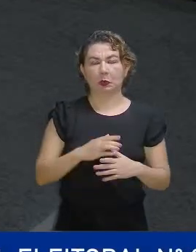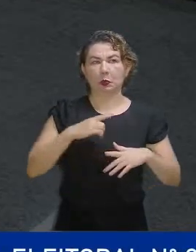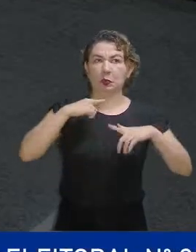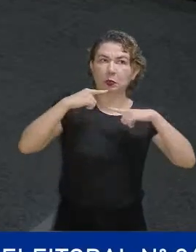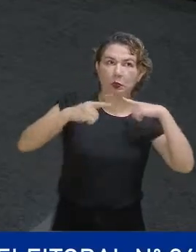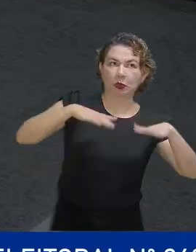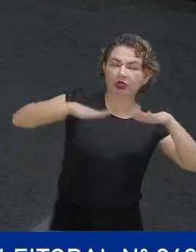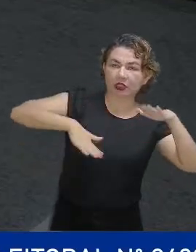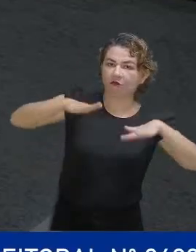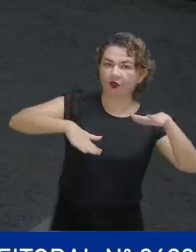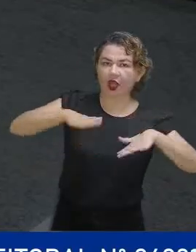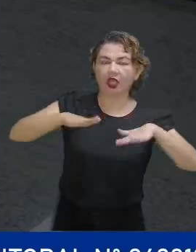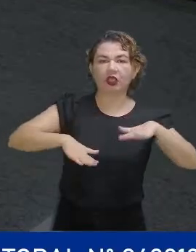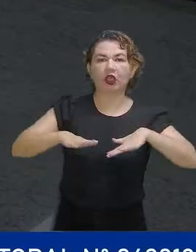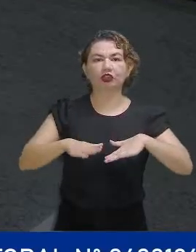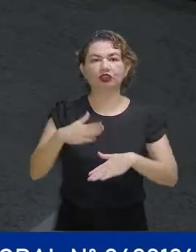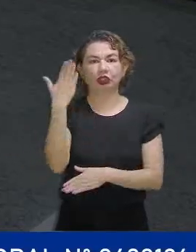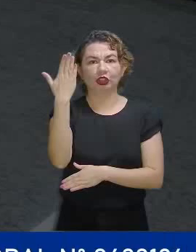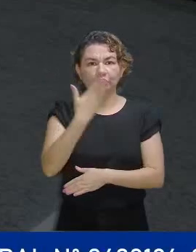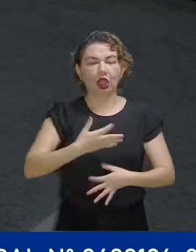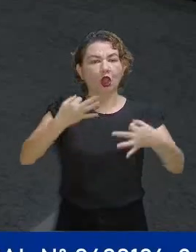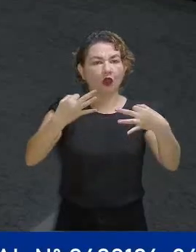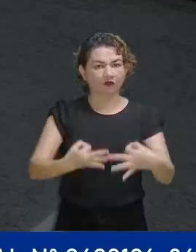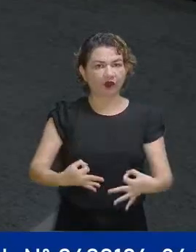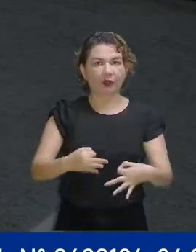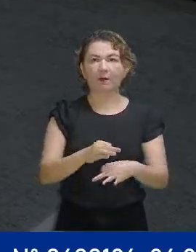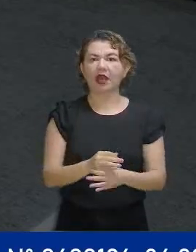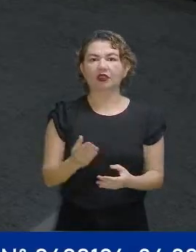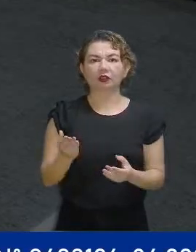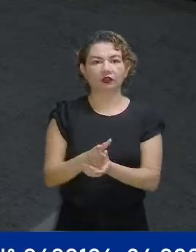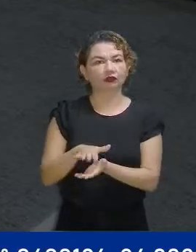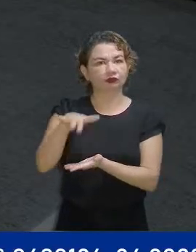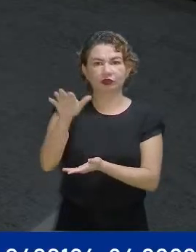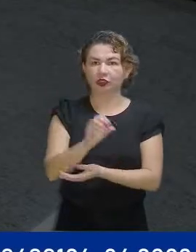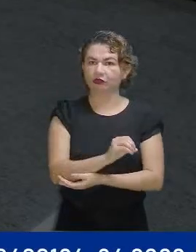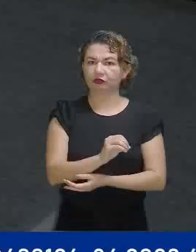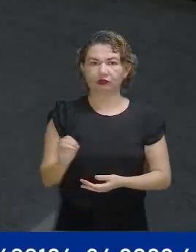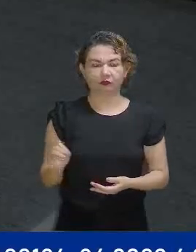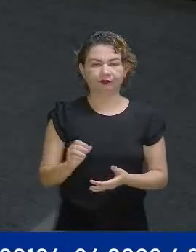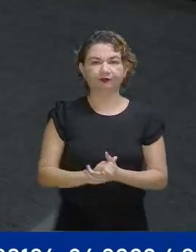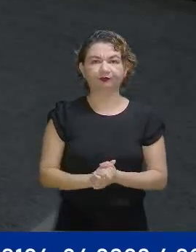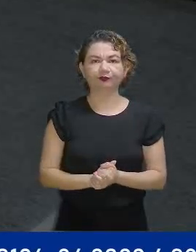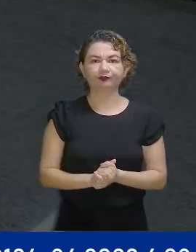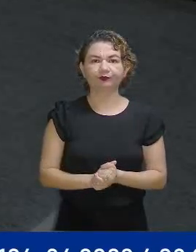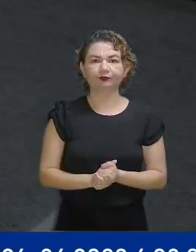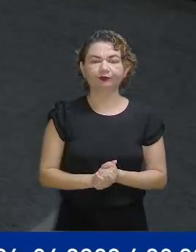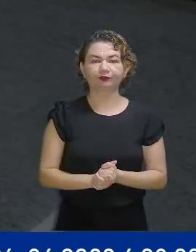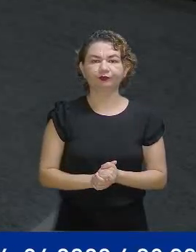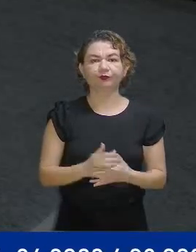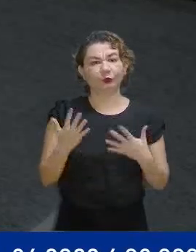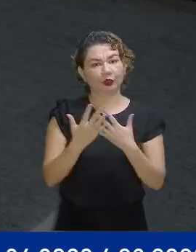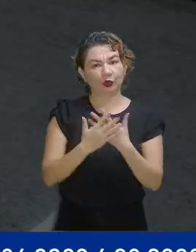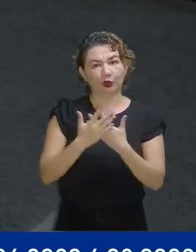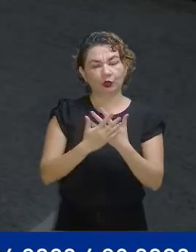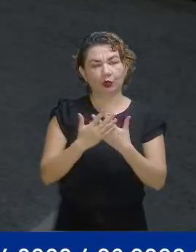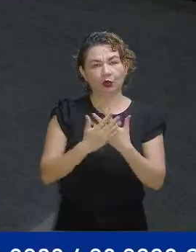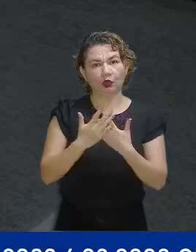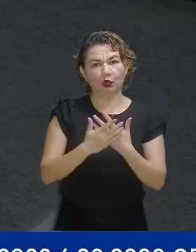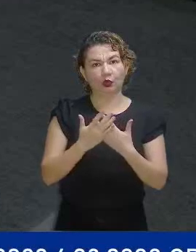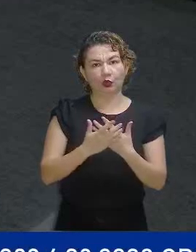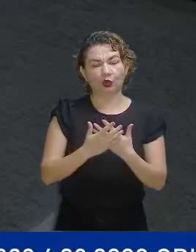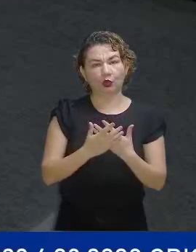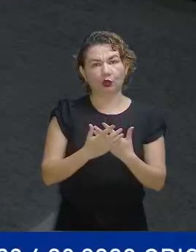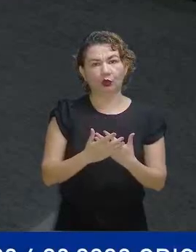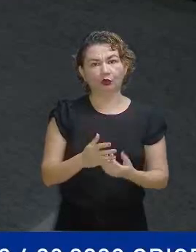suposições, não confirmadas pelas provas constantes dos autos e, finalmente, a confissão informal prestada a policiais militares carece